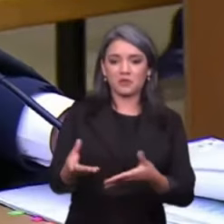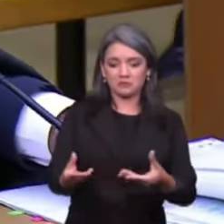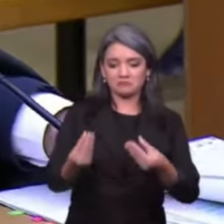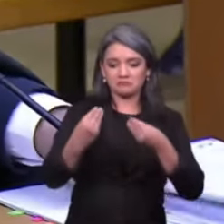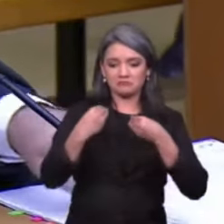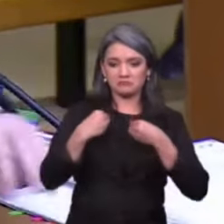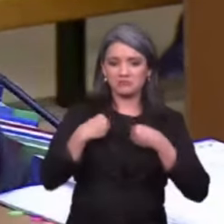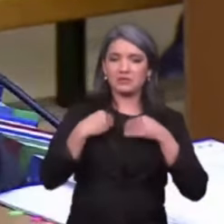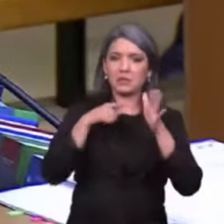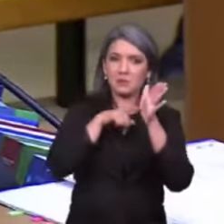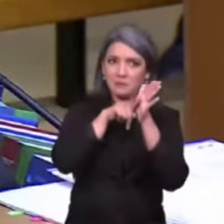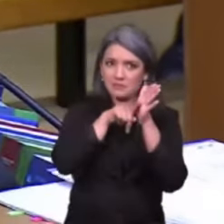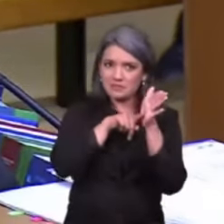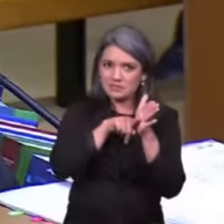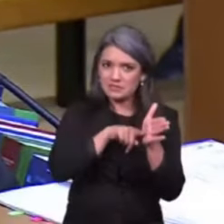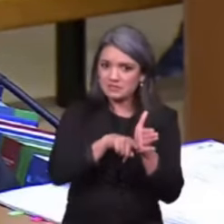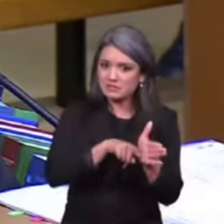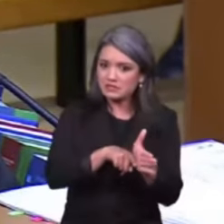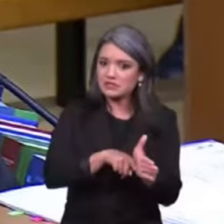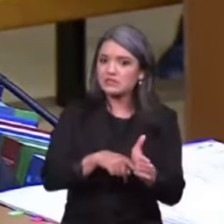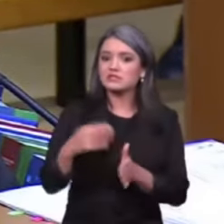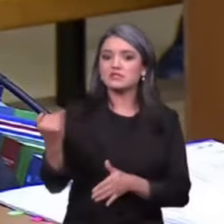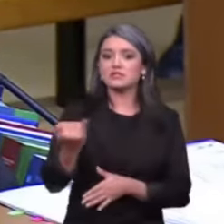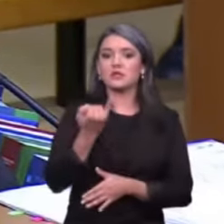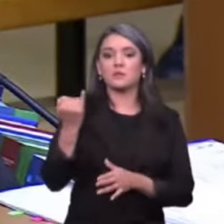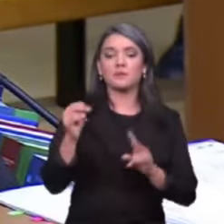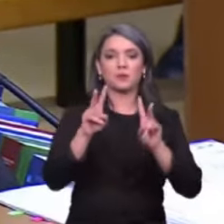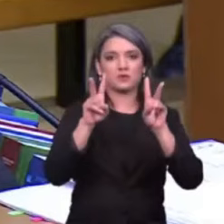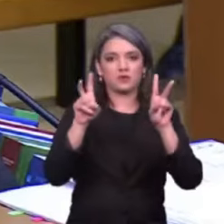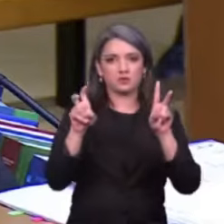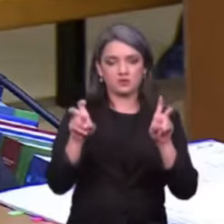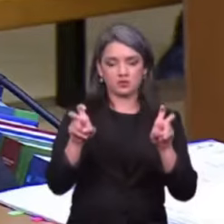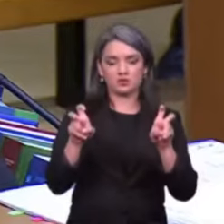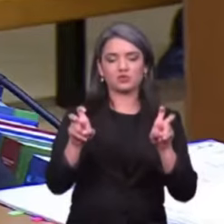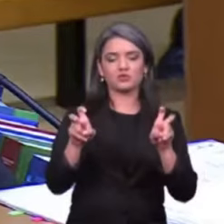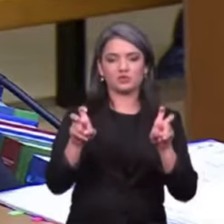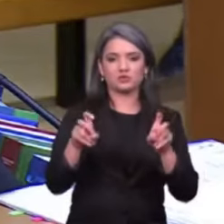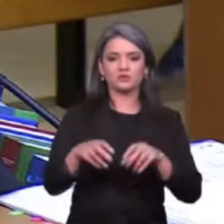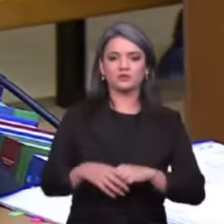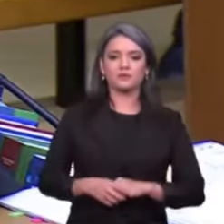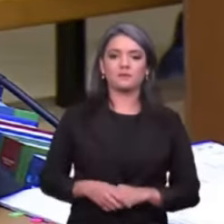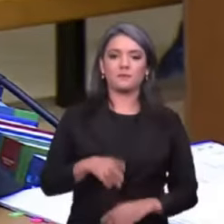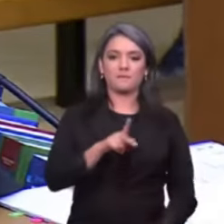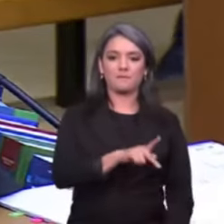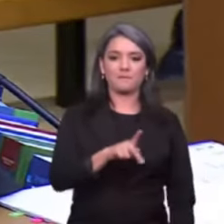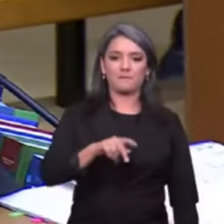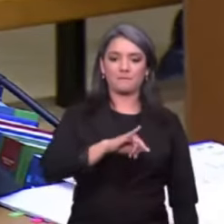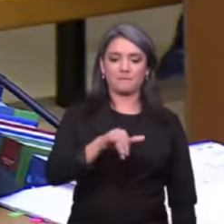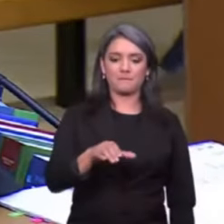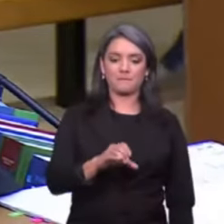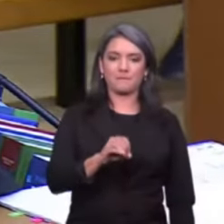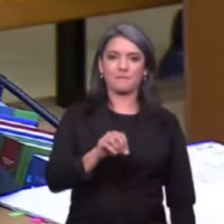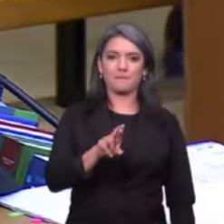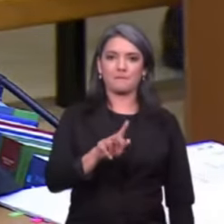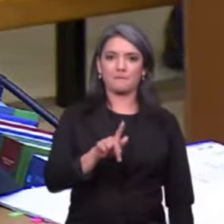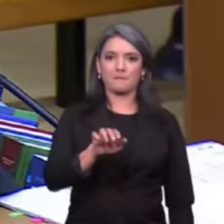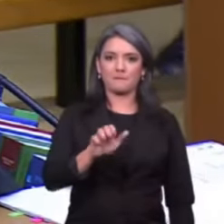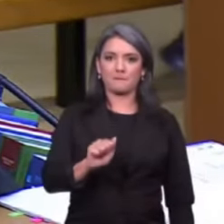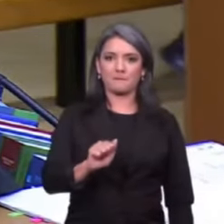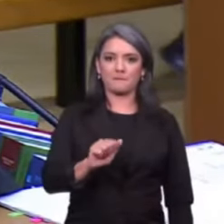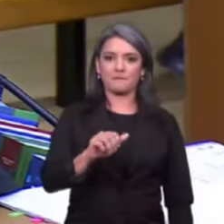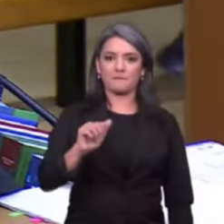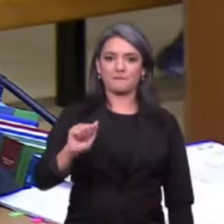estudos valiosíssimos sobre a matéria. Permitam-me destacar o professor Jorge Alac, que é professor